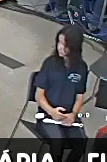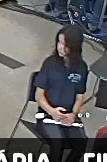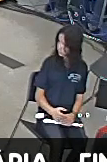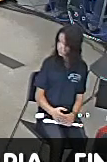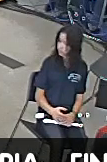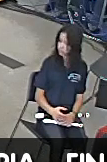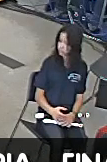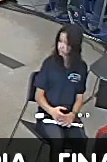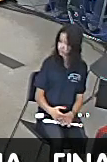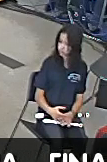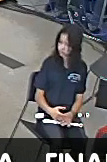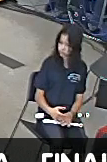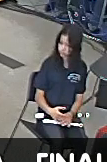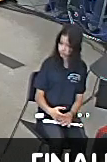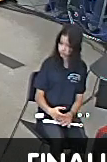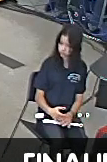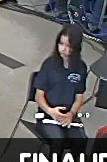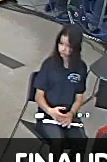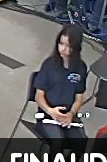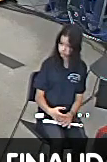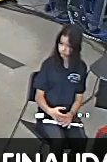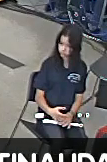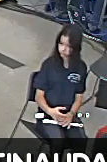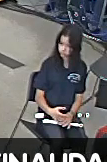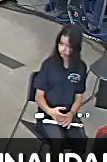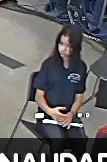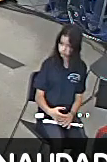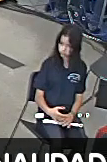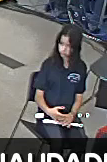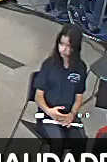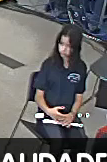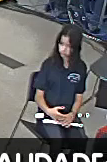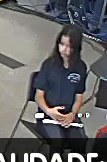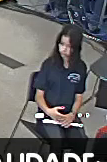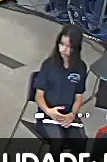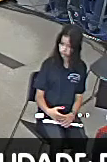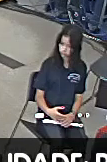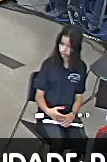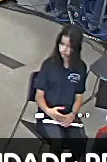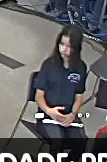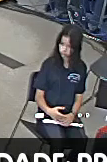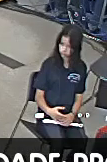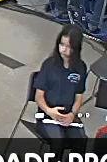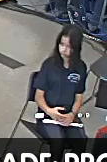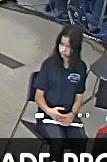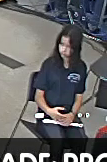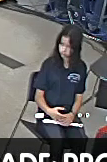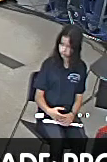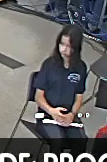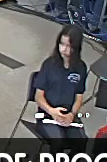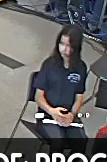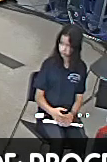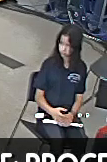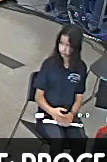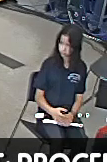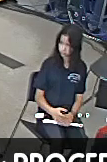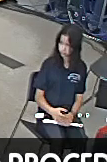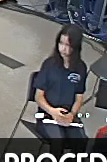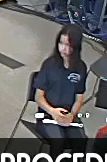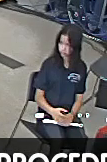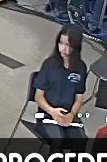vezes fortalecidas por tantos discursos, elas continuam a levar adiante um